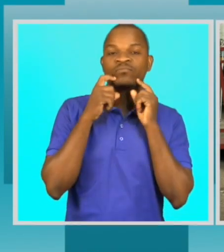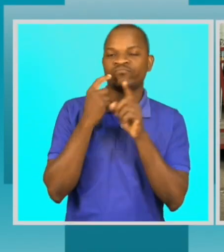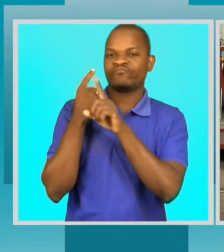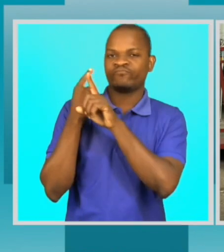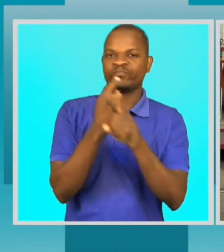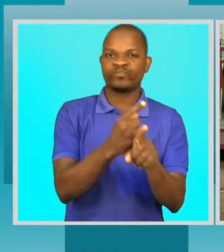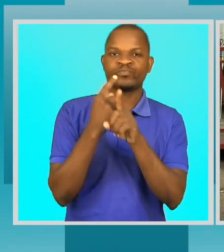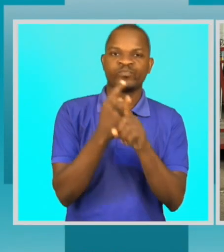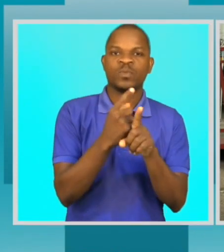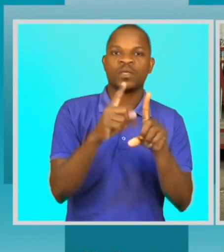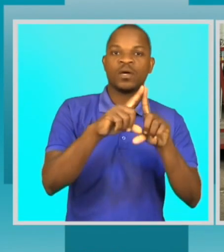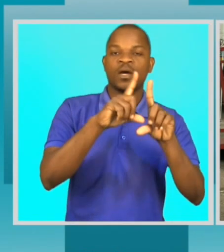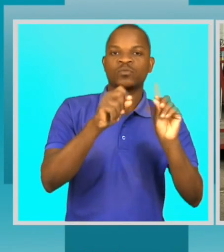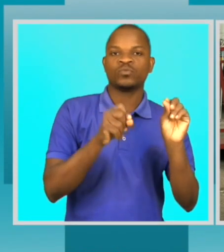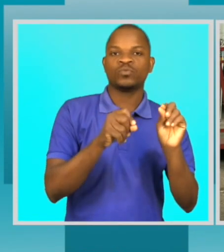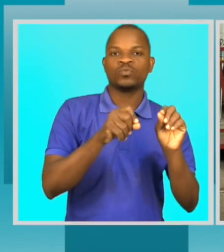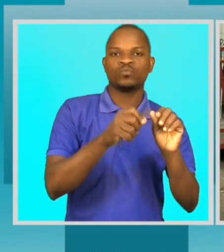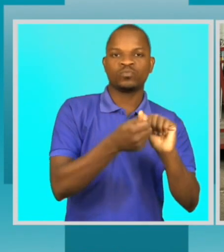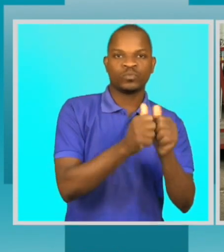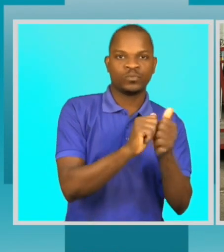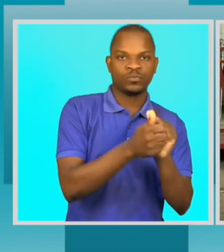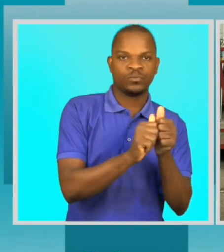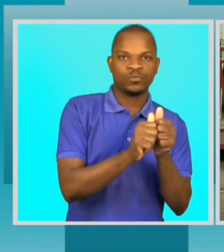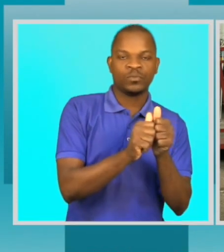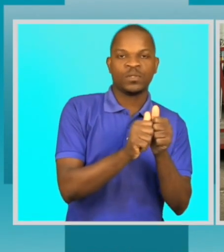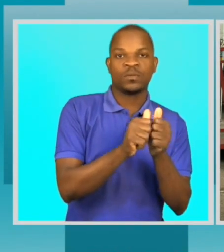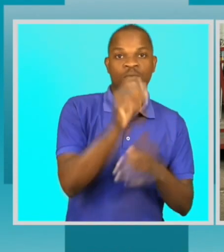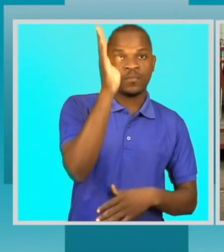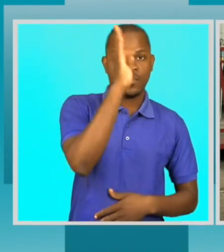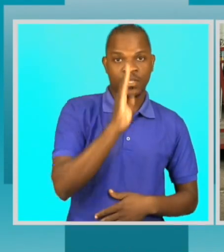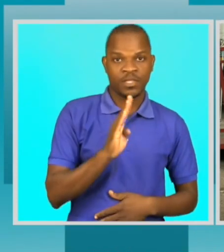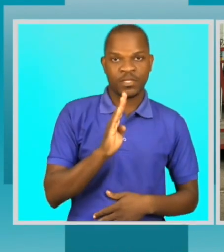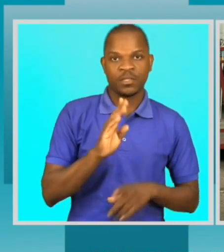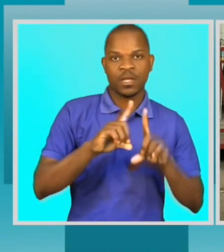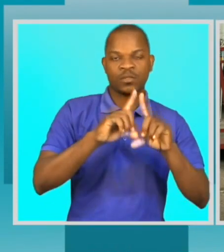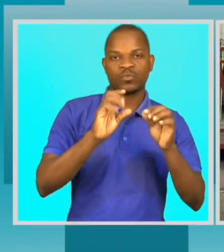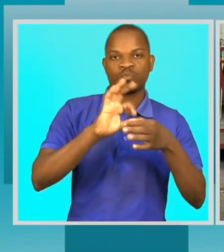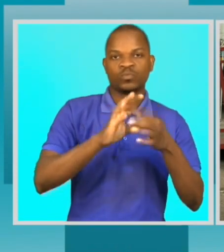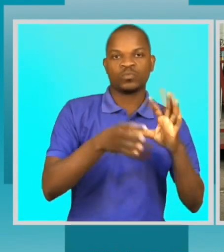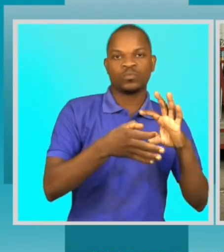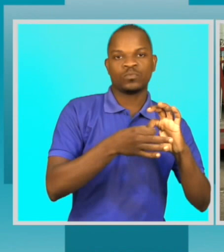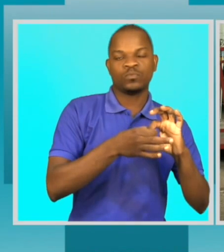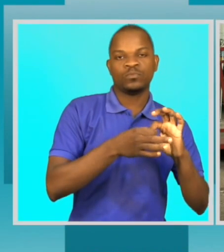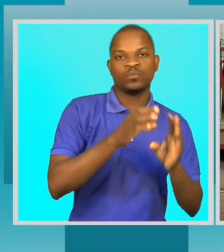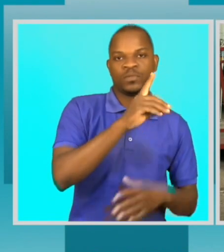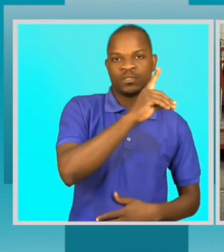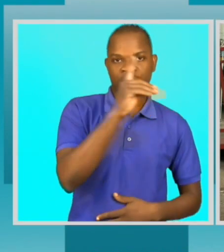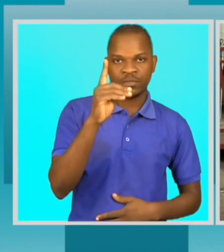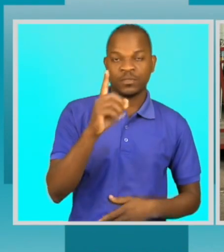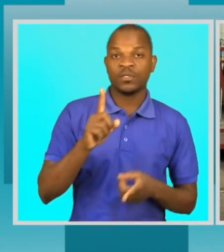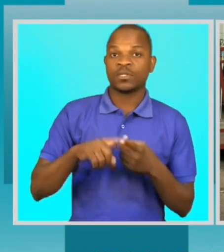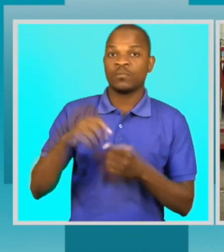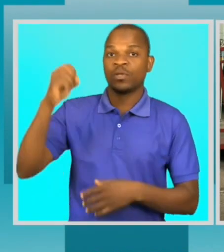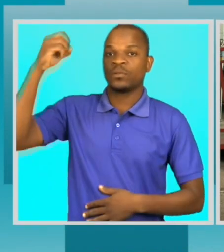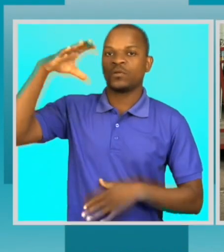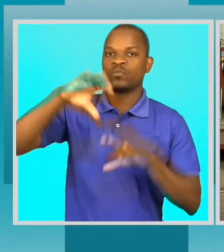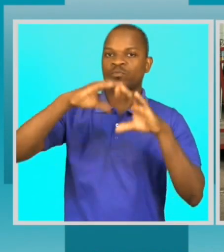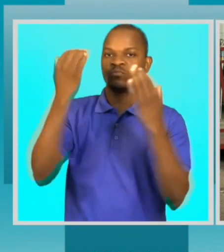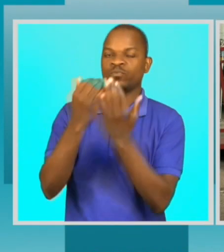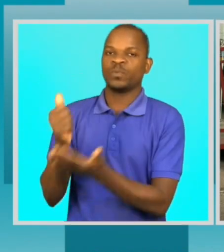nos Jogos Paralímpicos do Rio de Janeiro, também a Life of the Old, apoiou a ida de